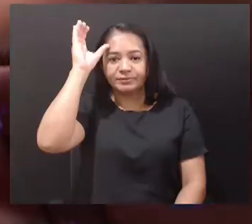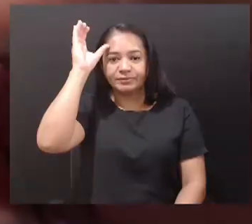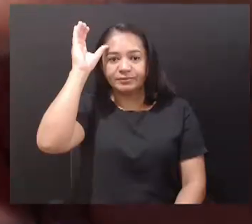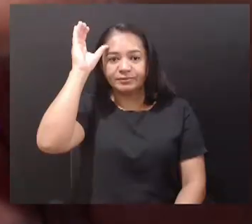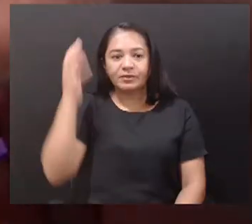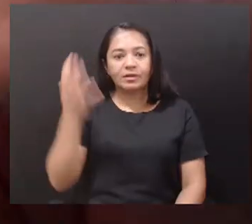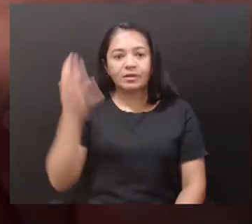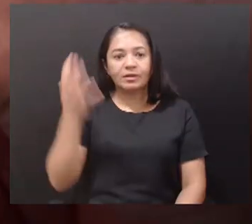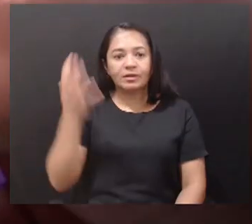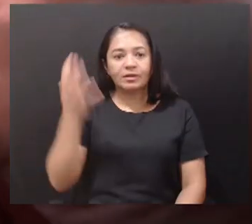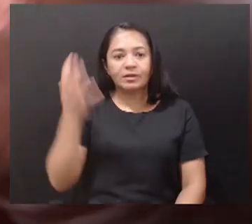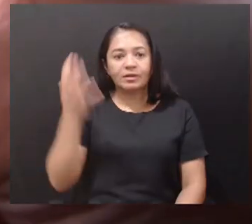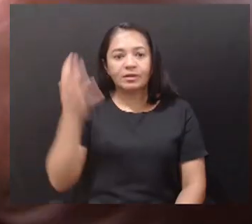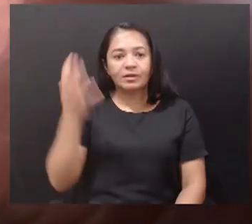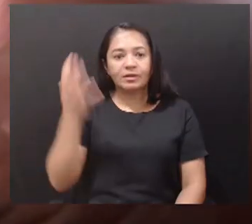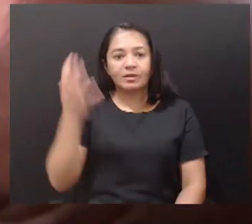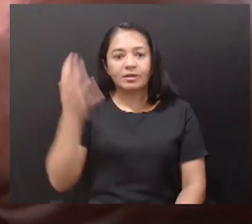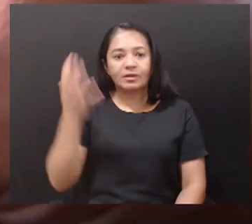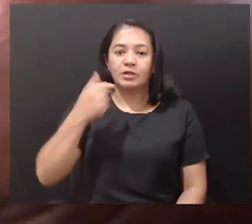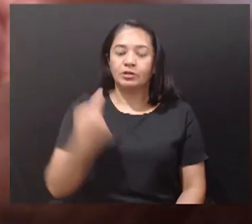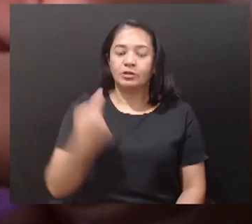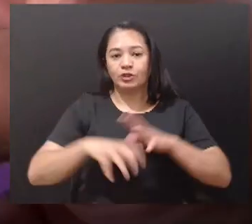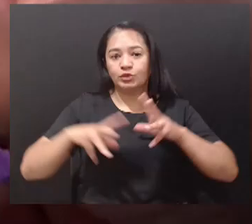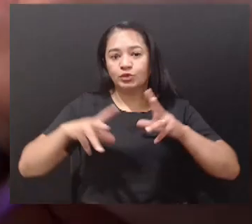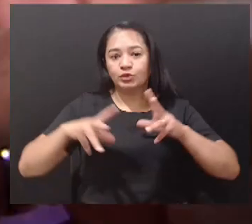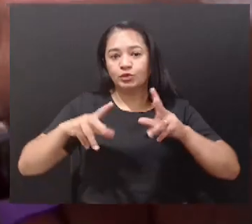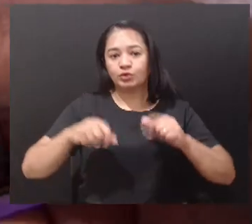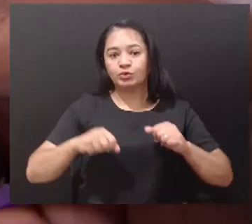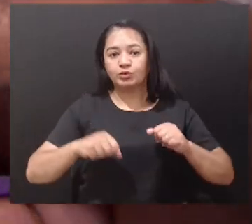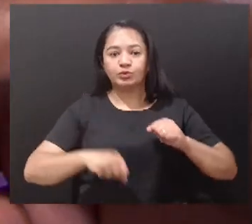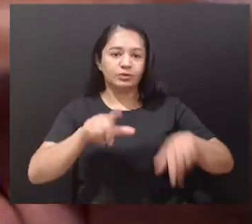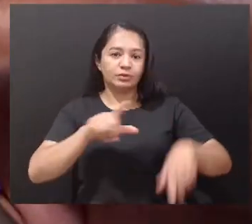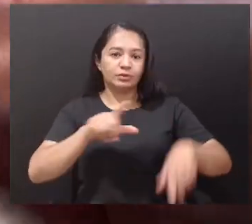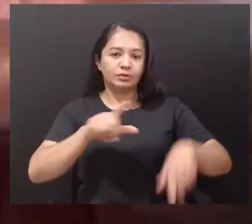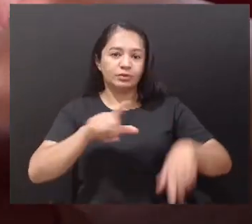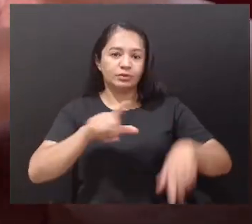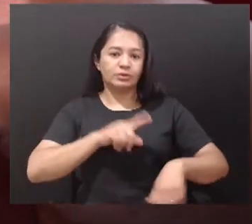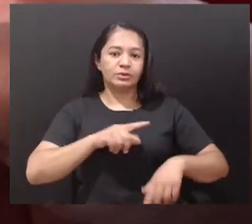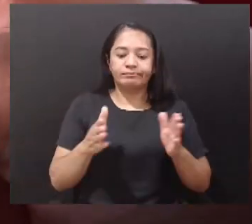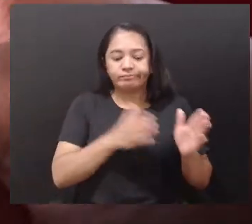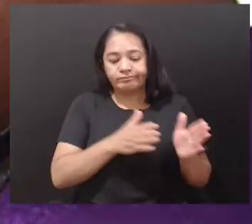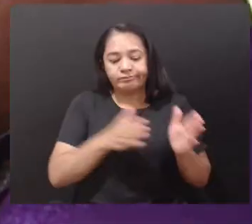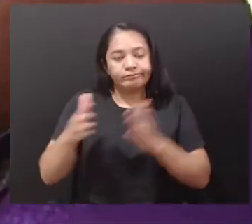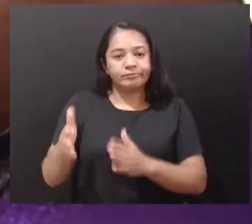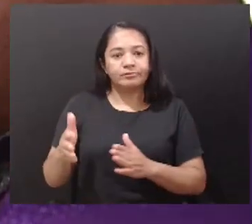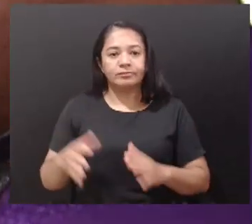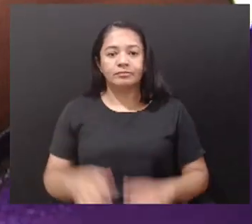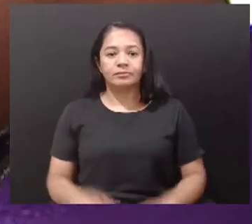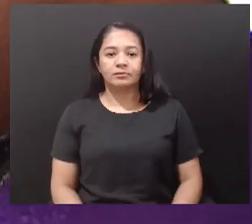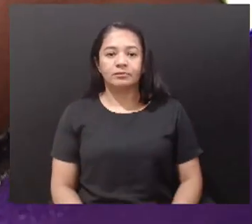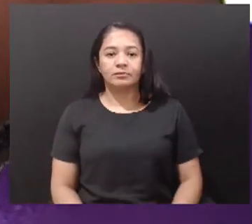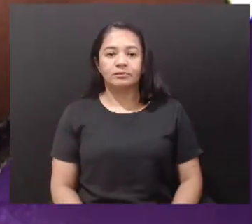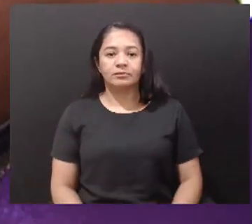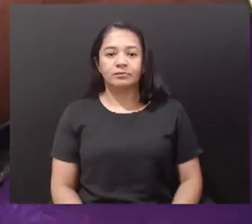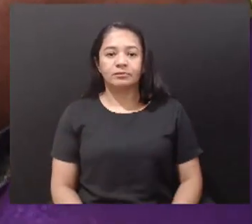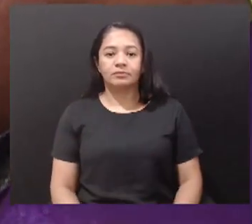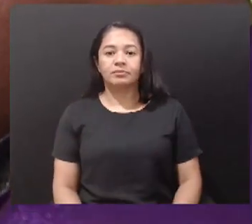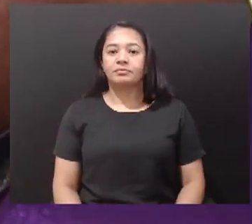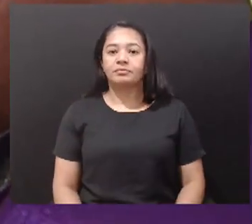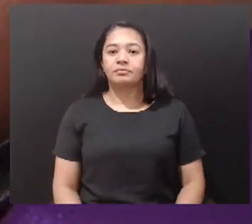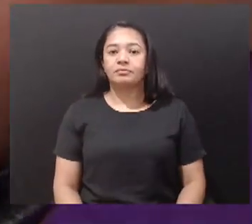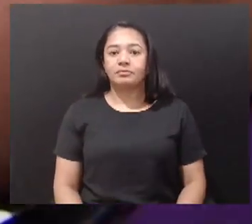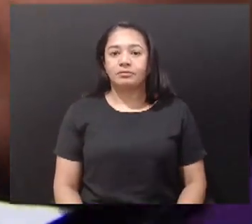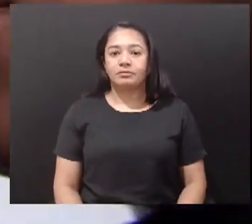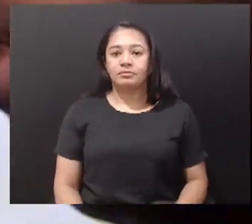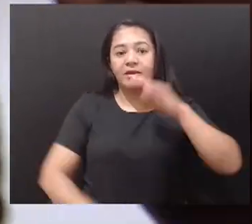gente vai fazer. Tudo tem os prós e os contras. Sim. É lógico que a química tira nutrientes, mas a gente tenta fazer de uma maneira